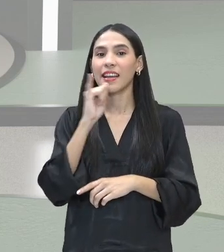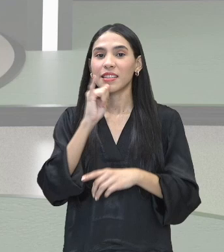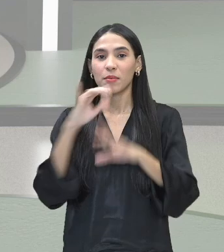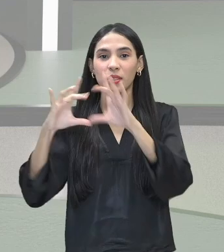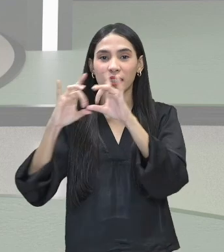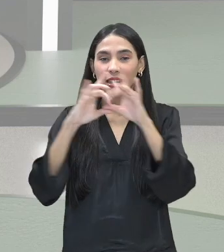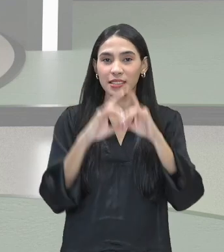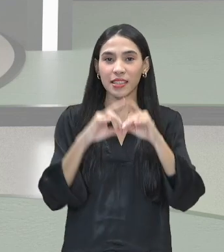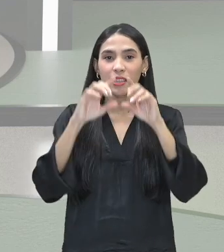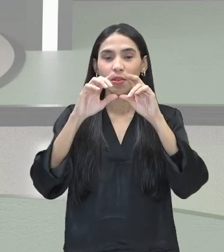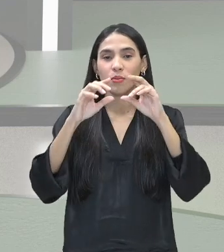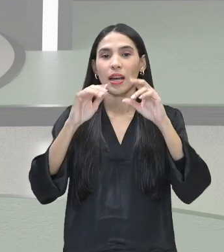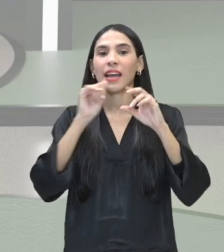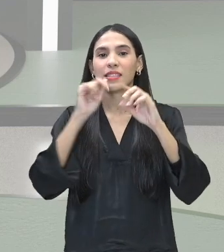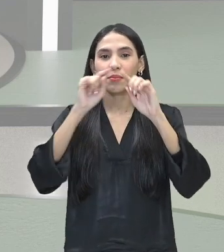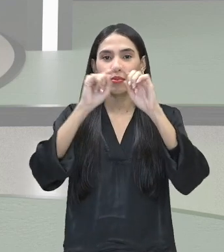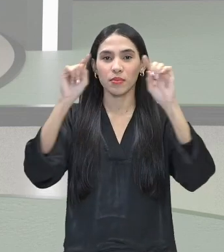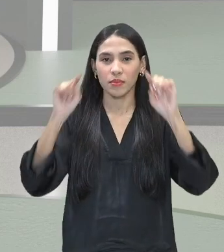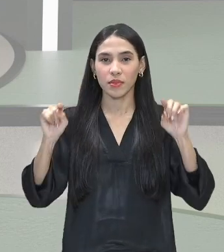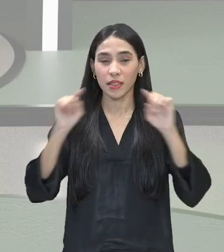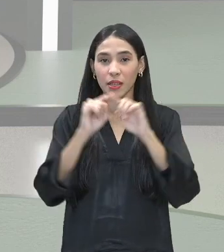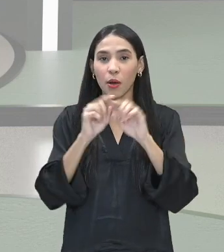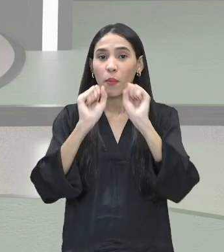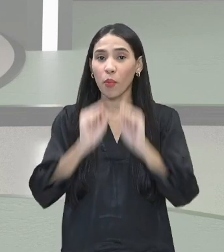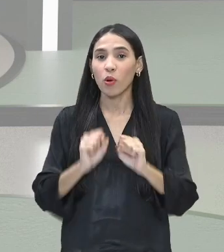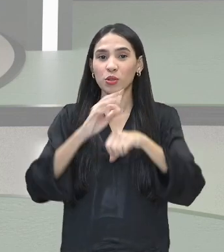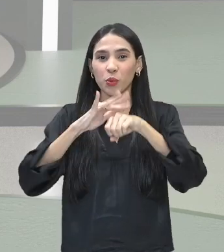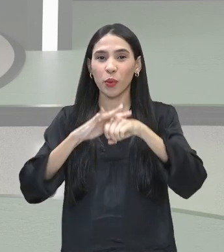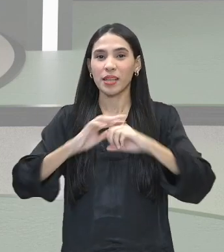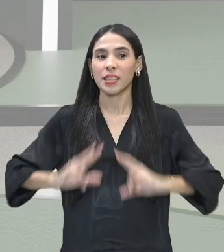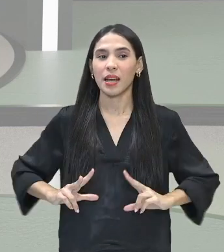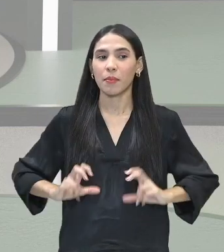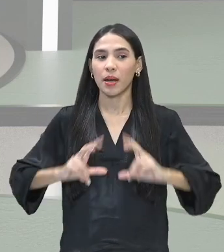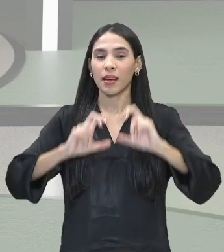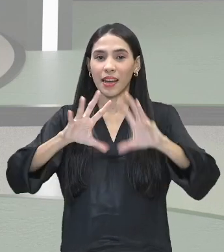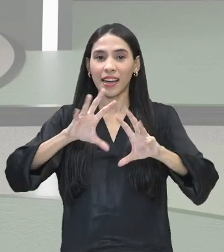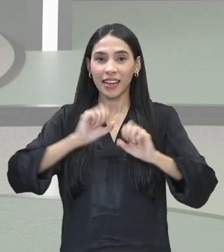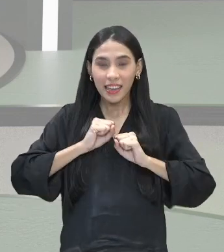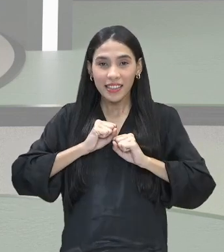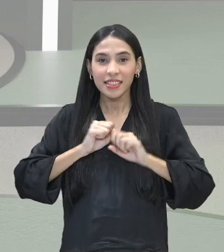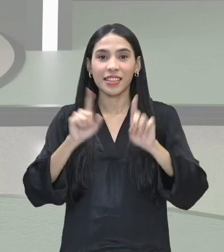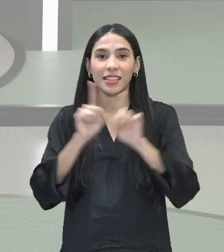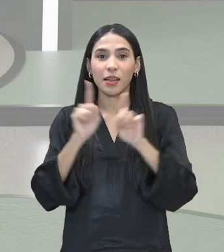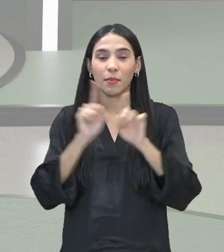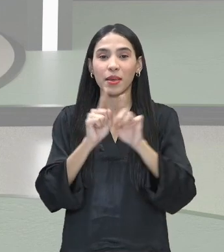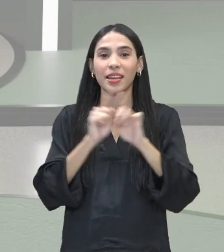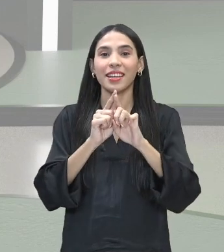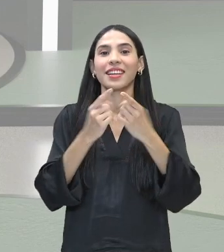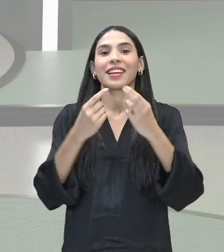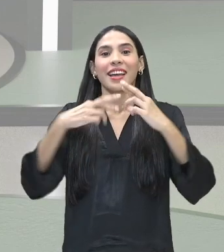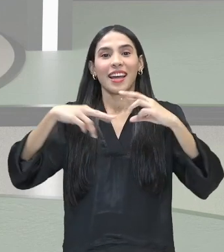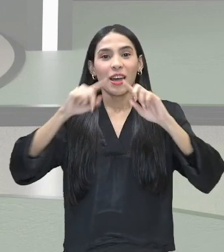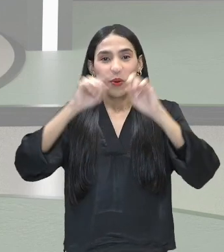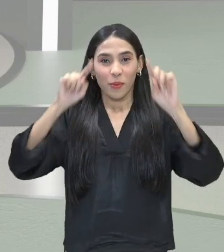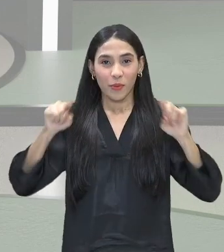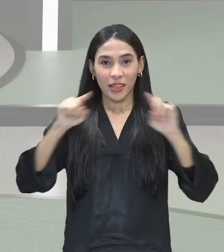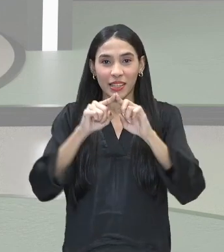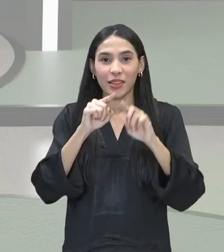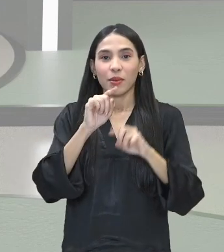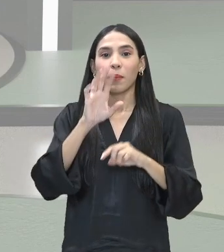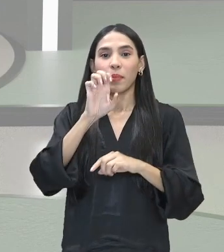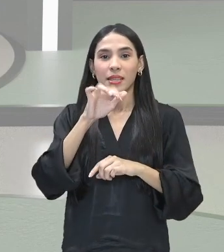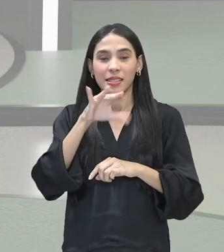eles podem provocar câncer. E ele é um hidrocarboneto aromático possuindo aqui o anel benzênico, por isso que o seu nome é o